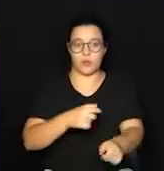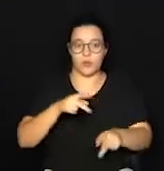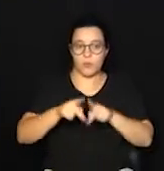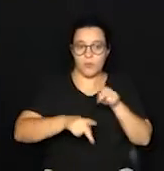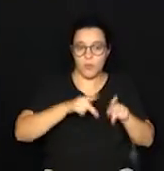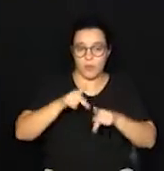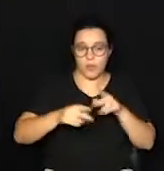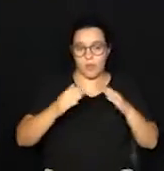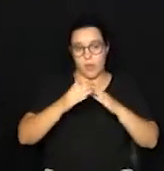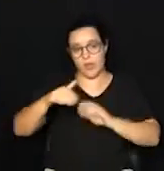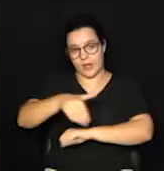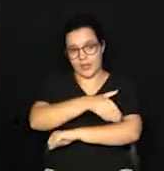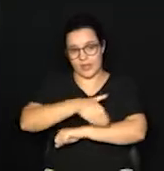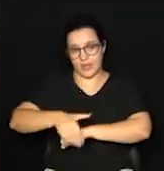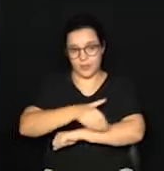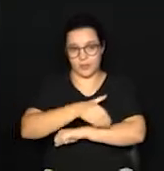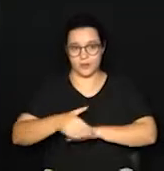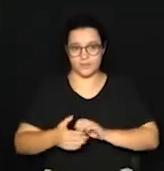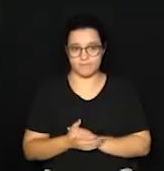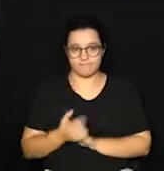de rua. Acompanhe.